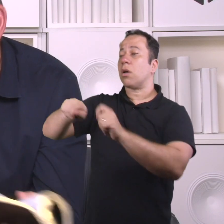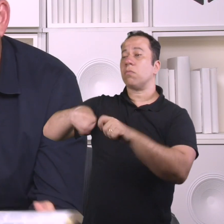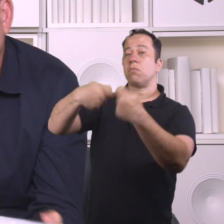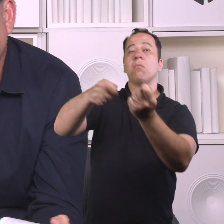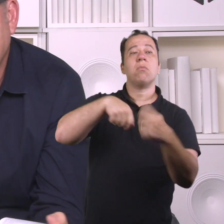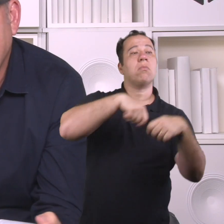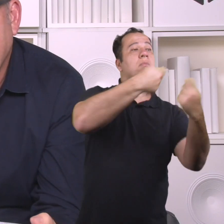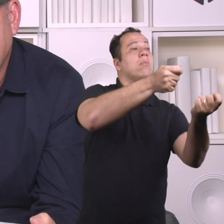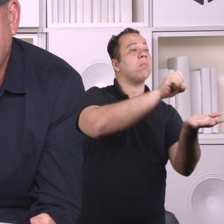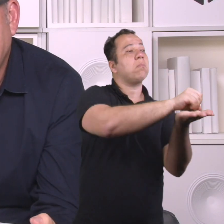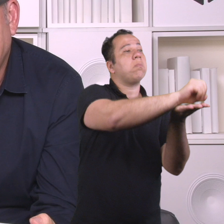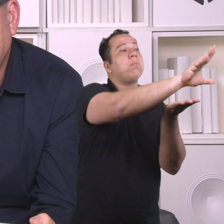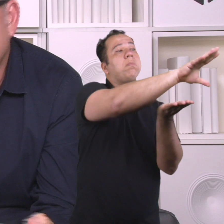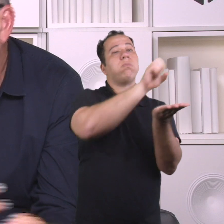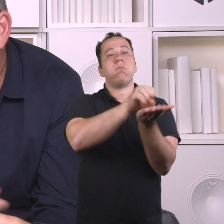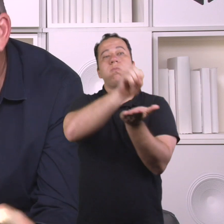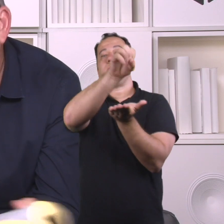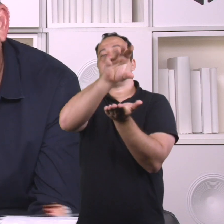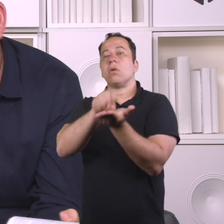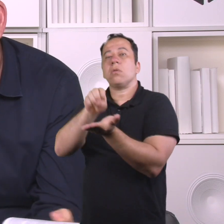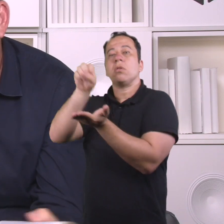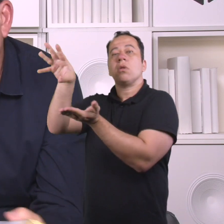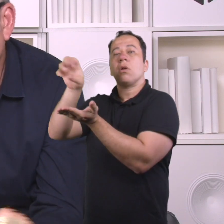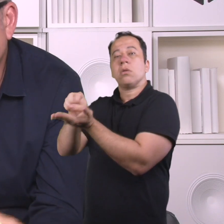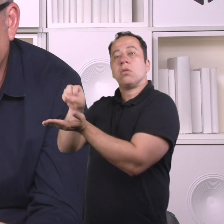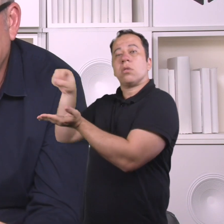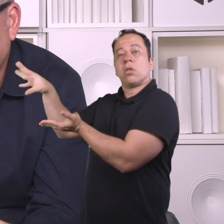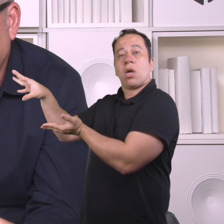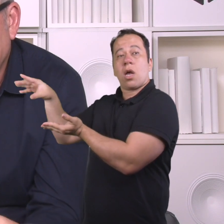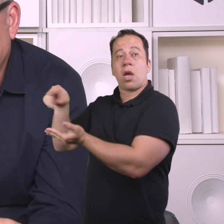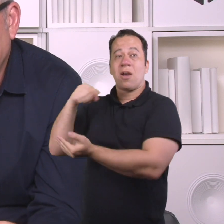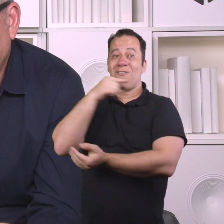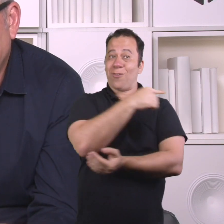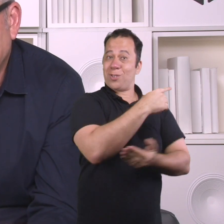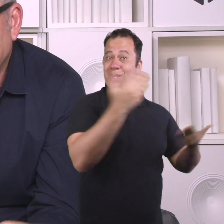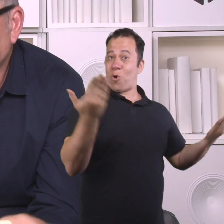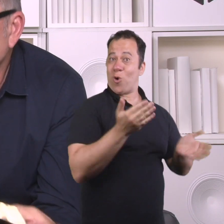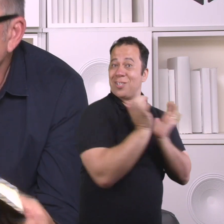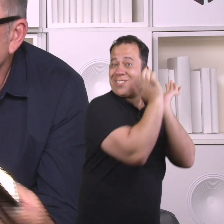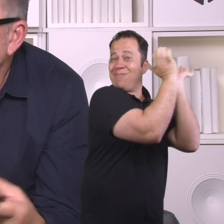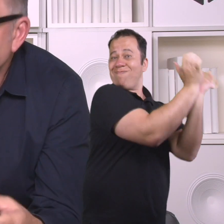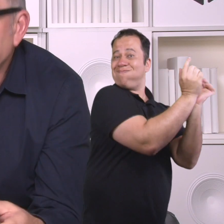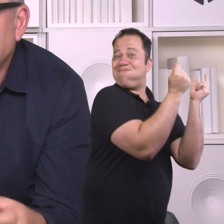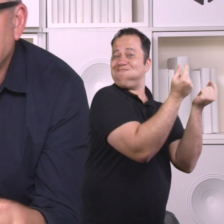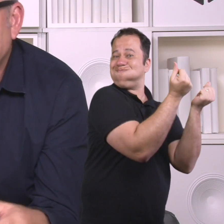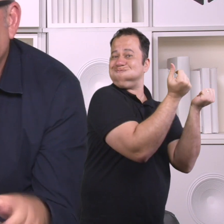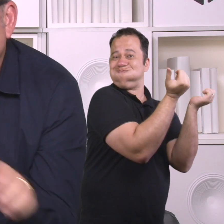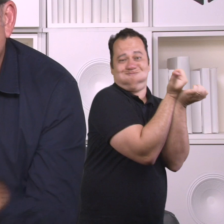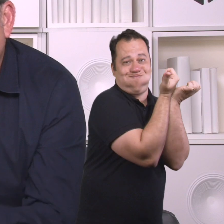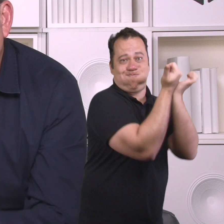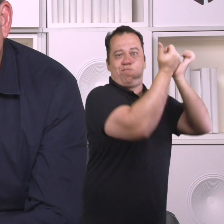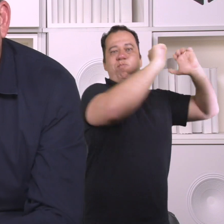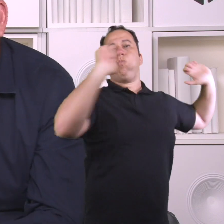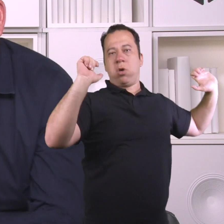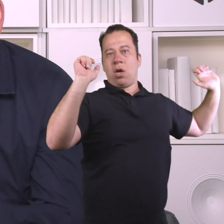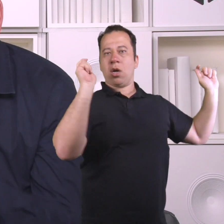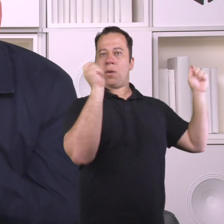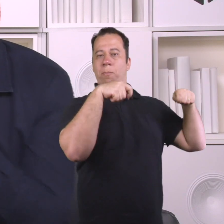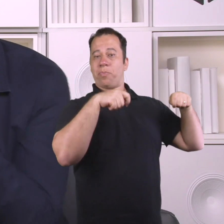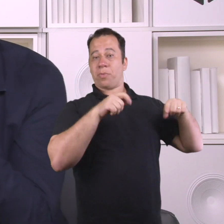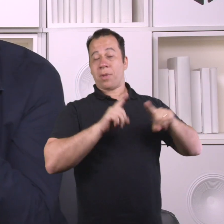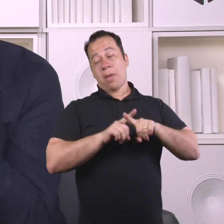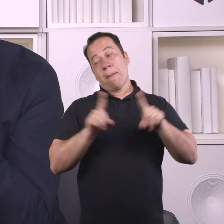o seu dinheiro. Você vai se libertar do seu dinheiro. Bom, não funcionou. O jovem parece que